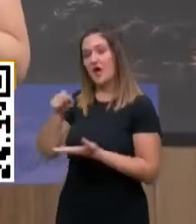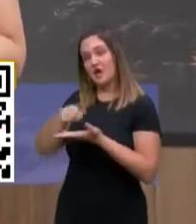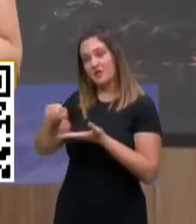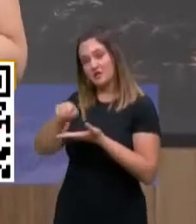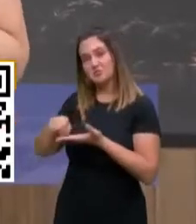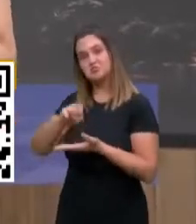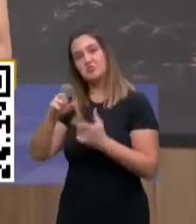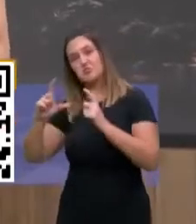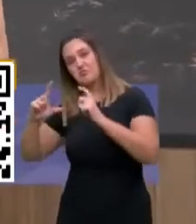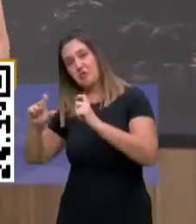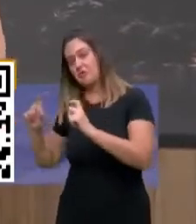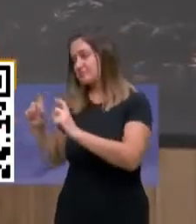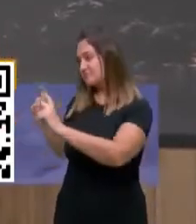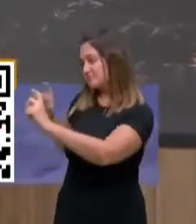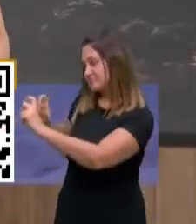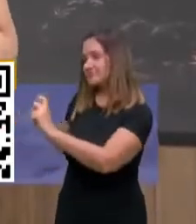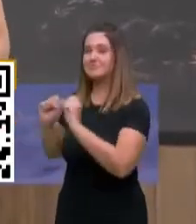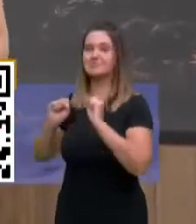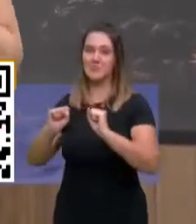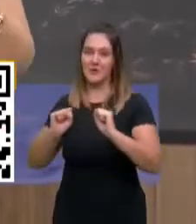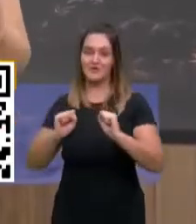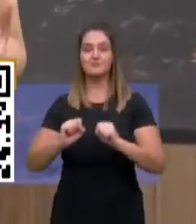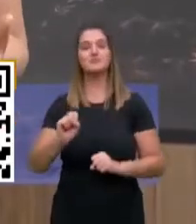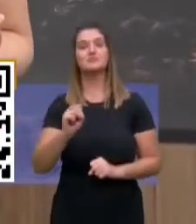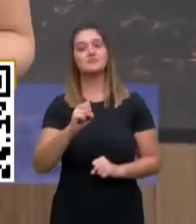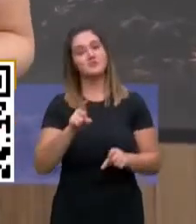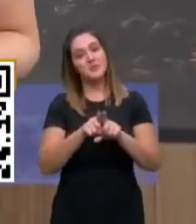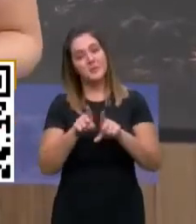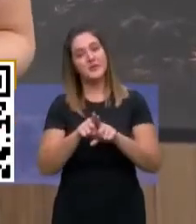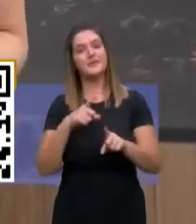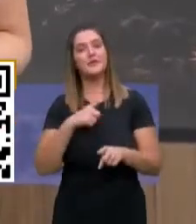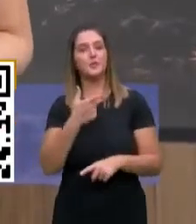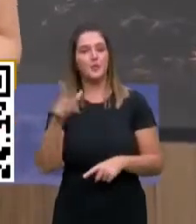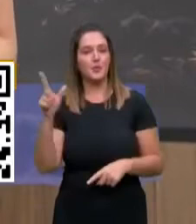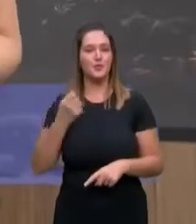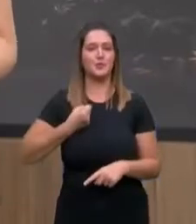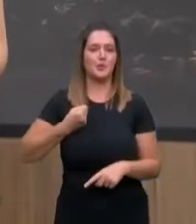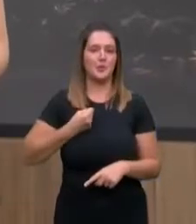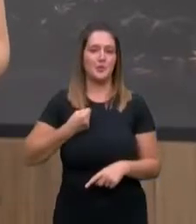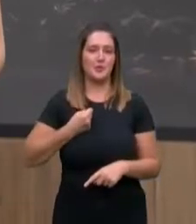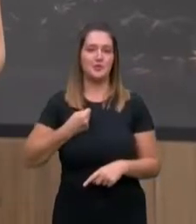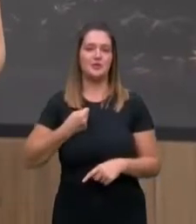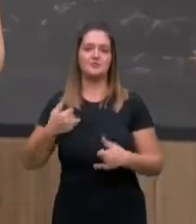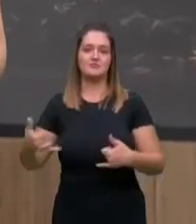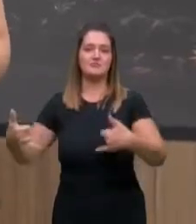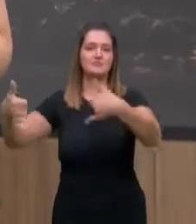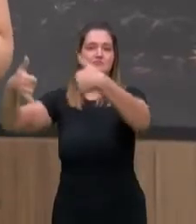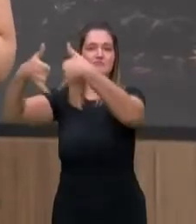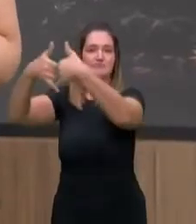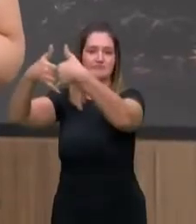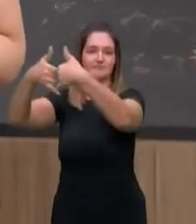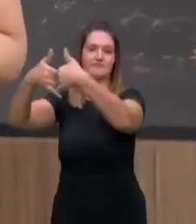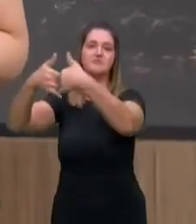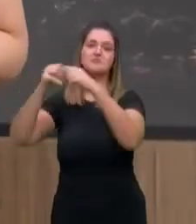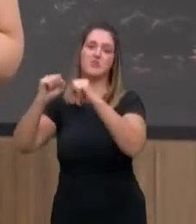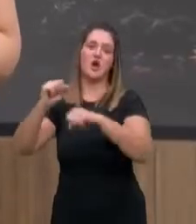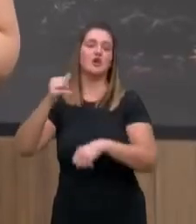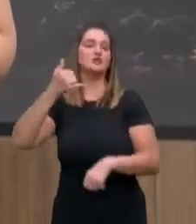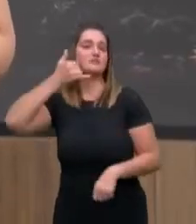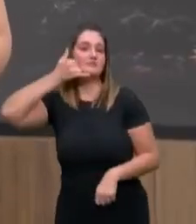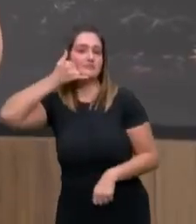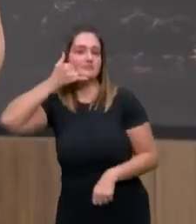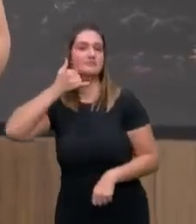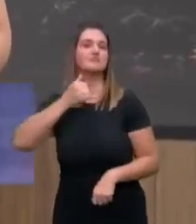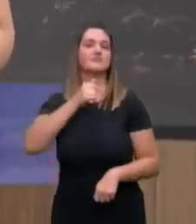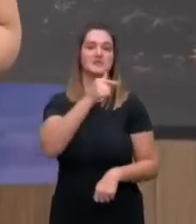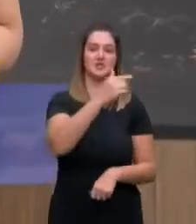foto da tela aí para você ter em mãos esse número. Além dele, tem também um número de telefone fixo para você ligar em horário comercial. E eu falo para